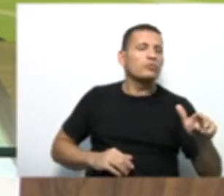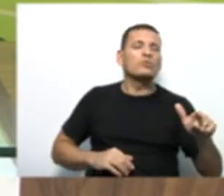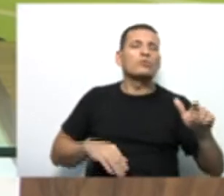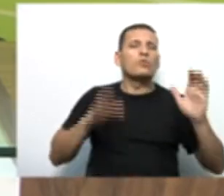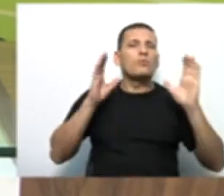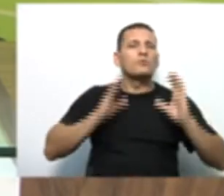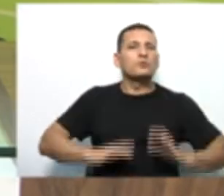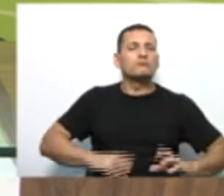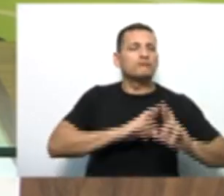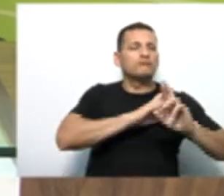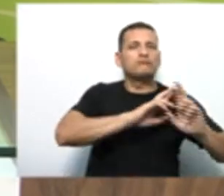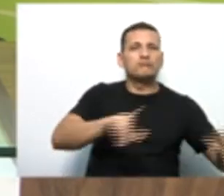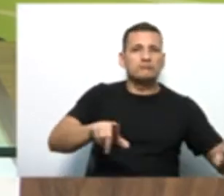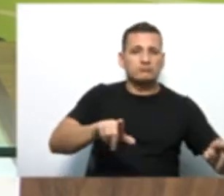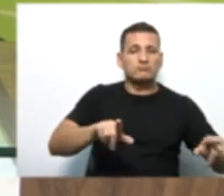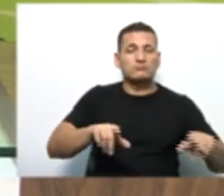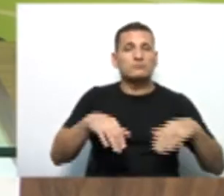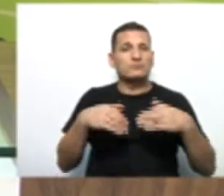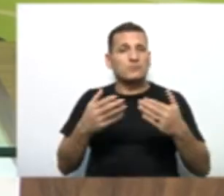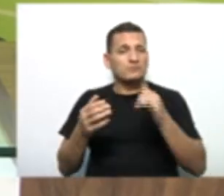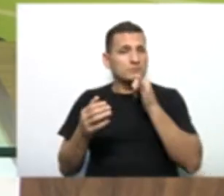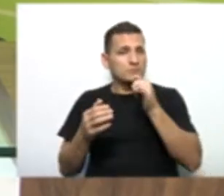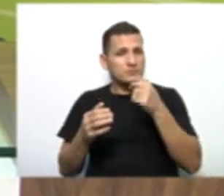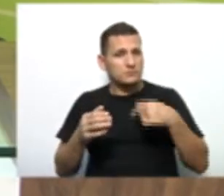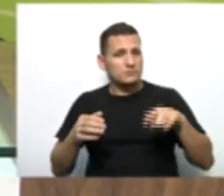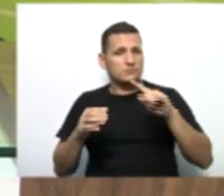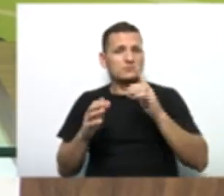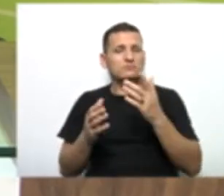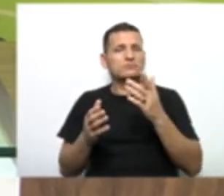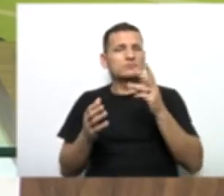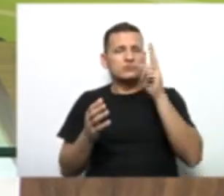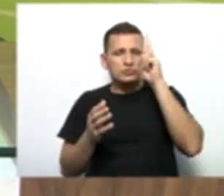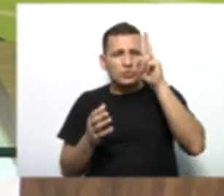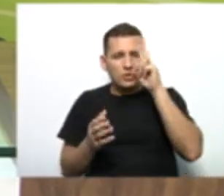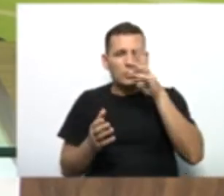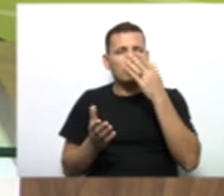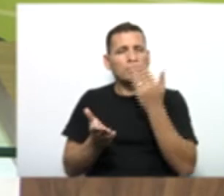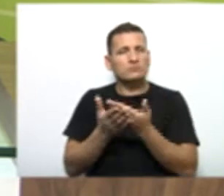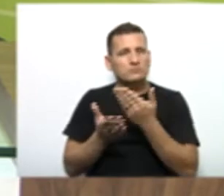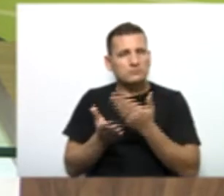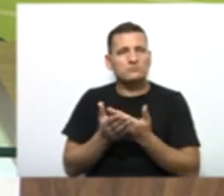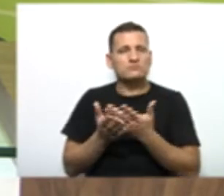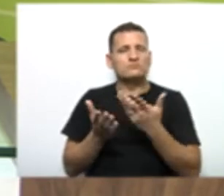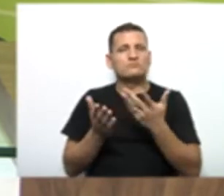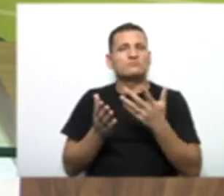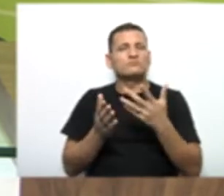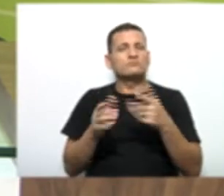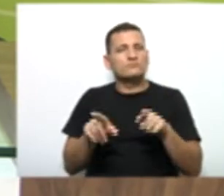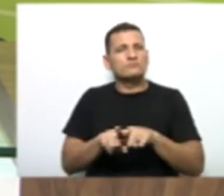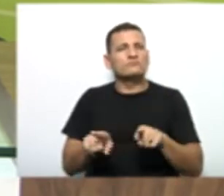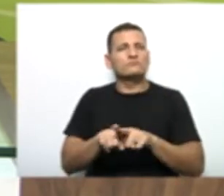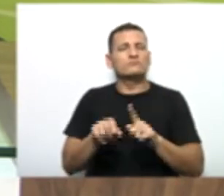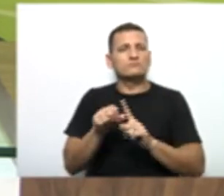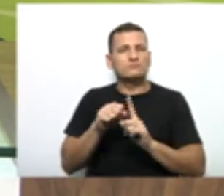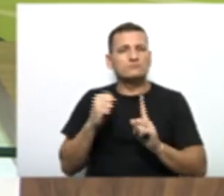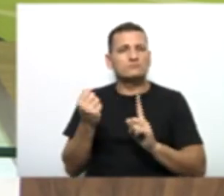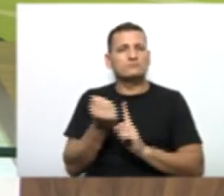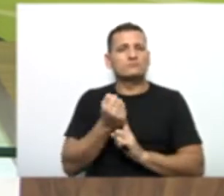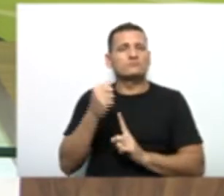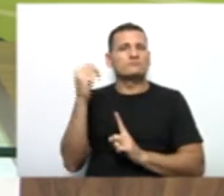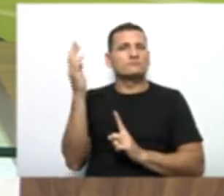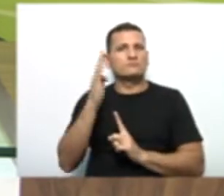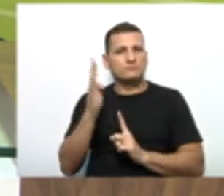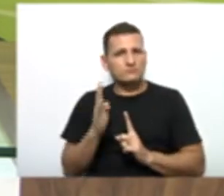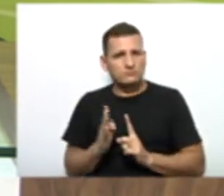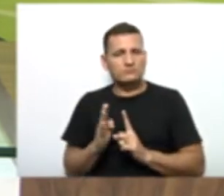comportamento diferente. Então, quando a gente se debruça sobre o nosso processo histórico, sobre a formação da sociedade brasileira, sobre a